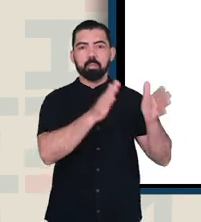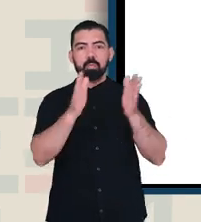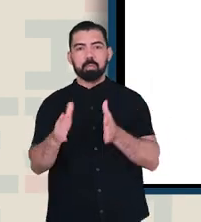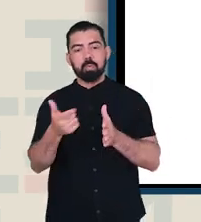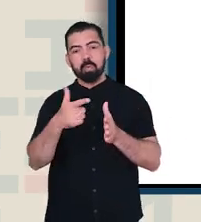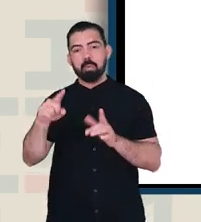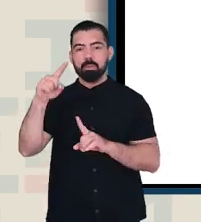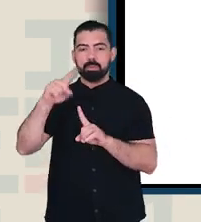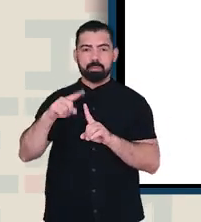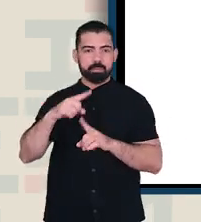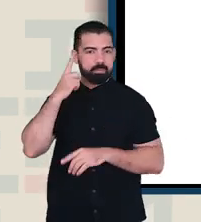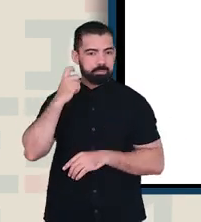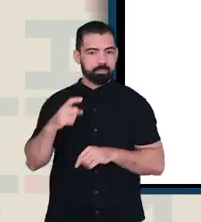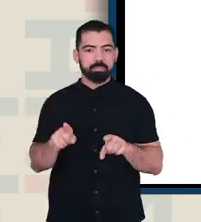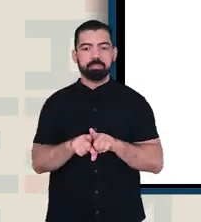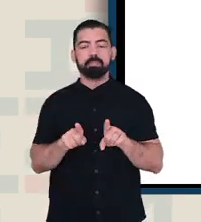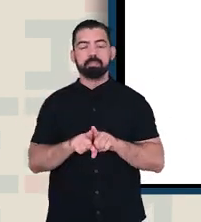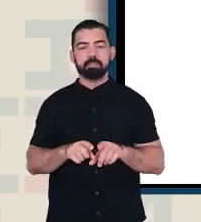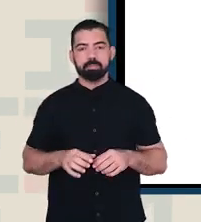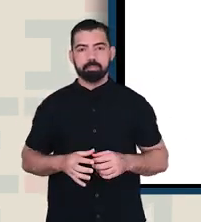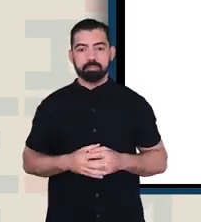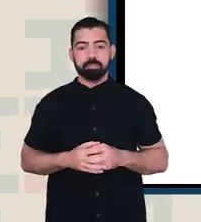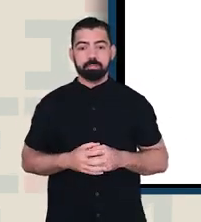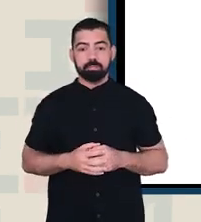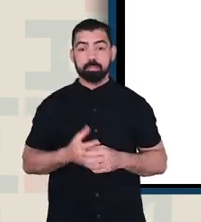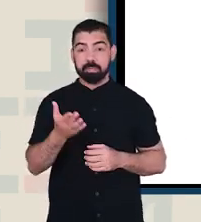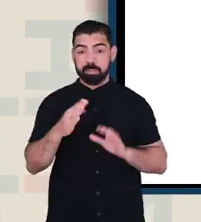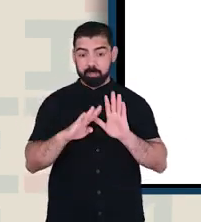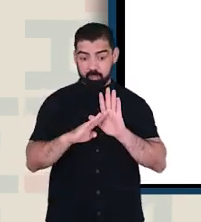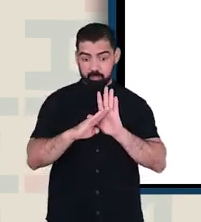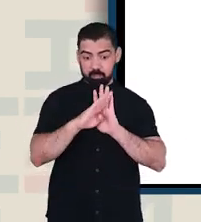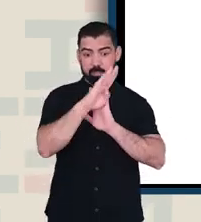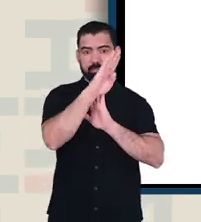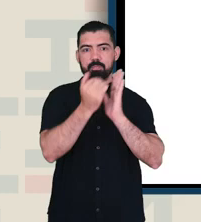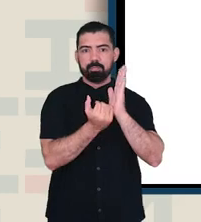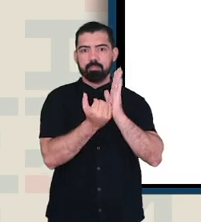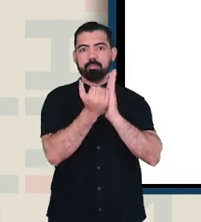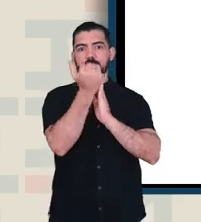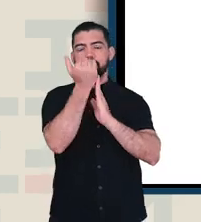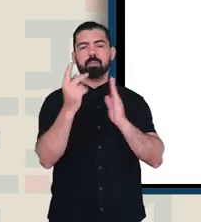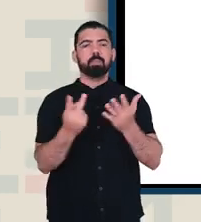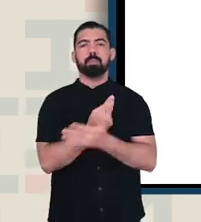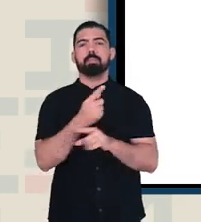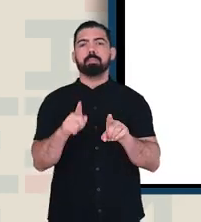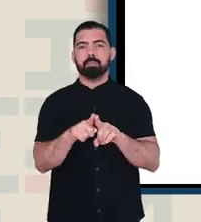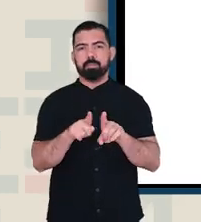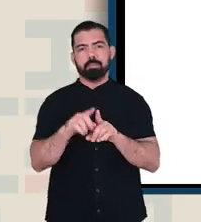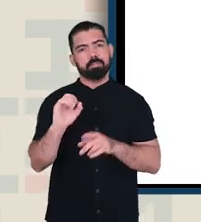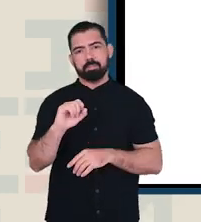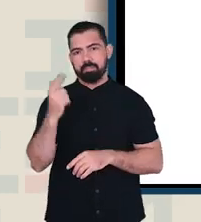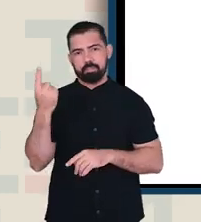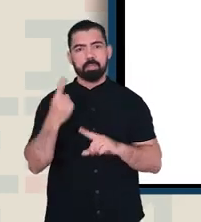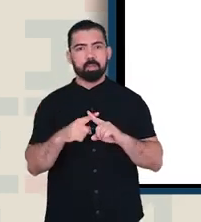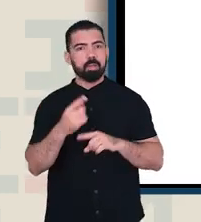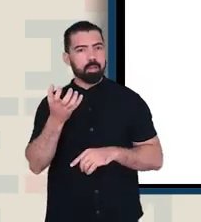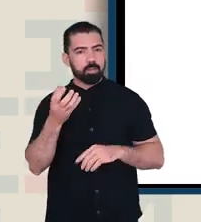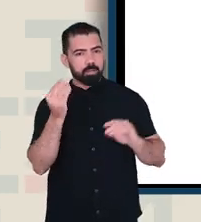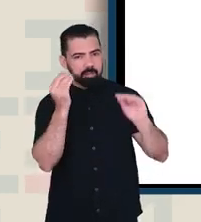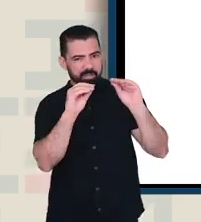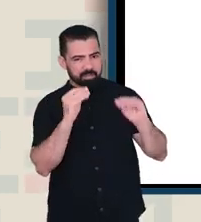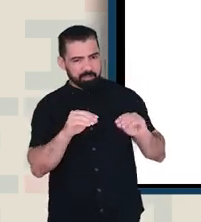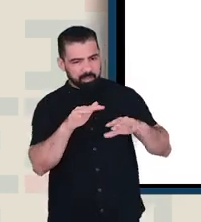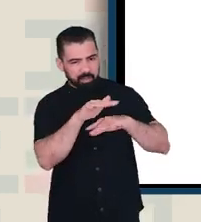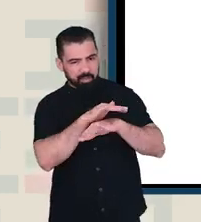outro tipo de sons. Este crescimento se dá também, claro, tentando preencher um pouquinho mais